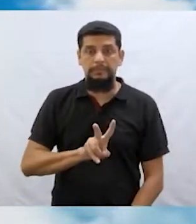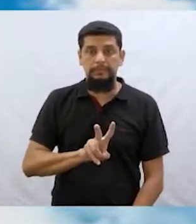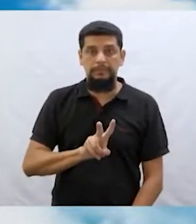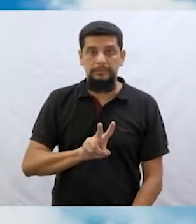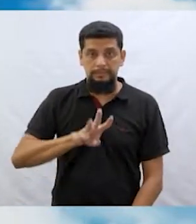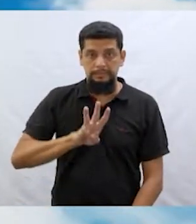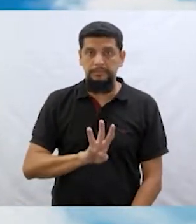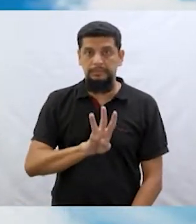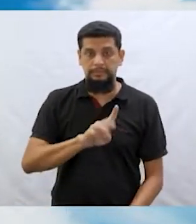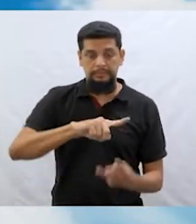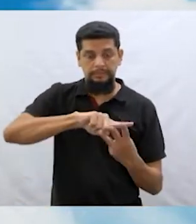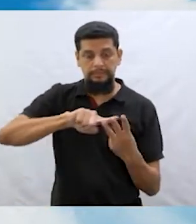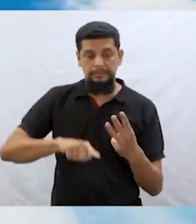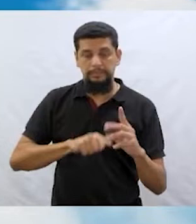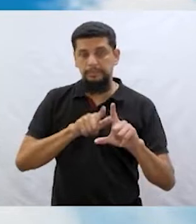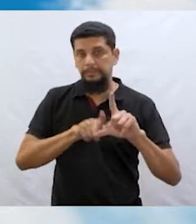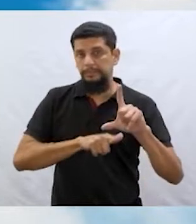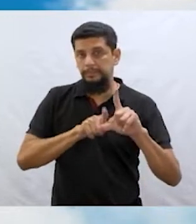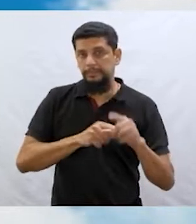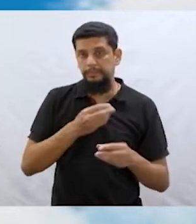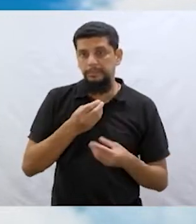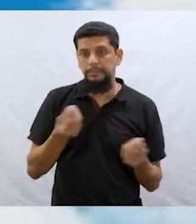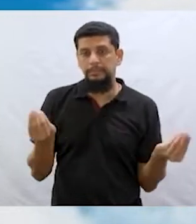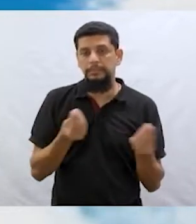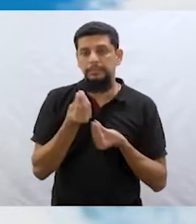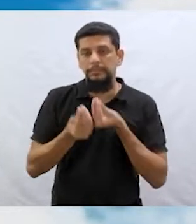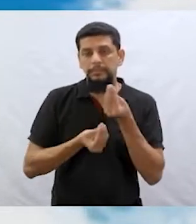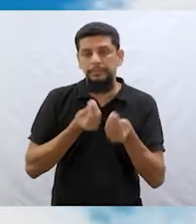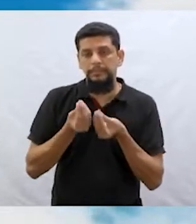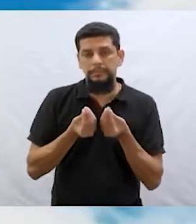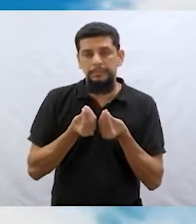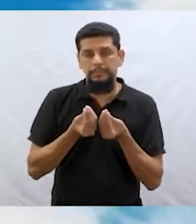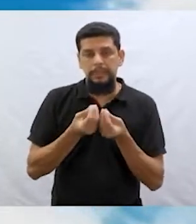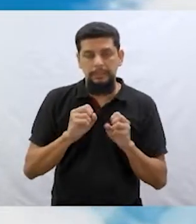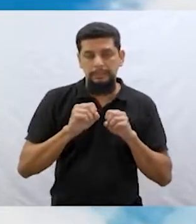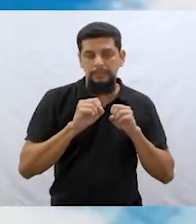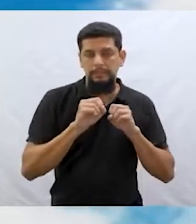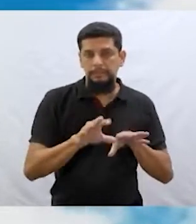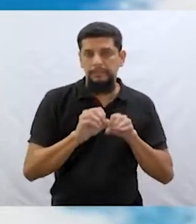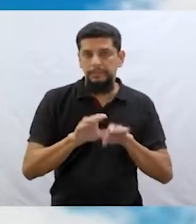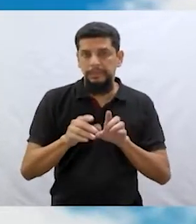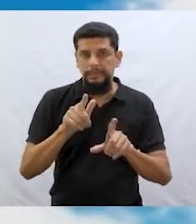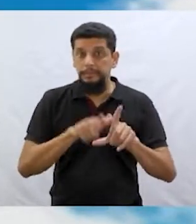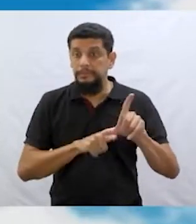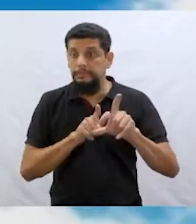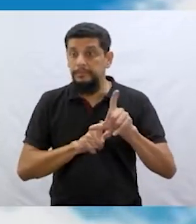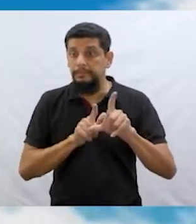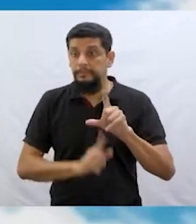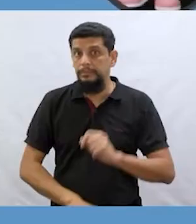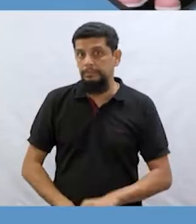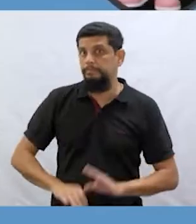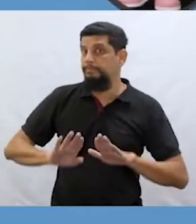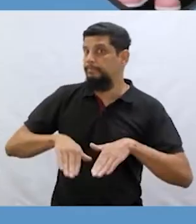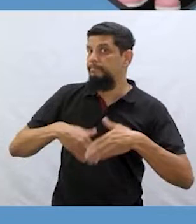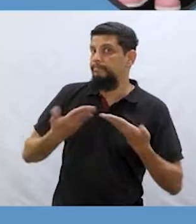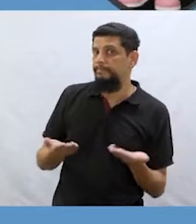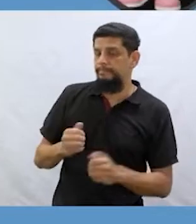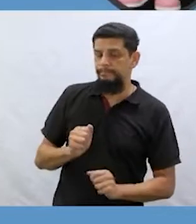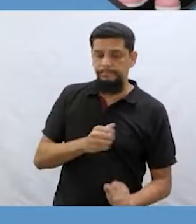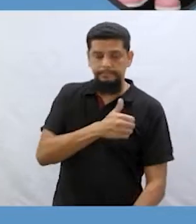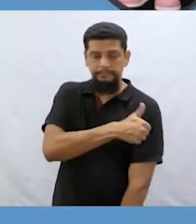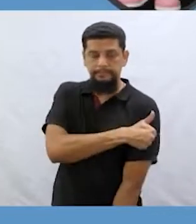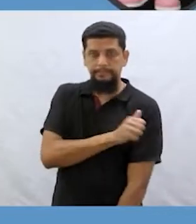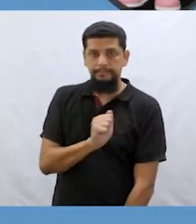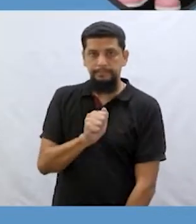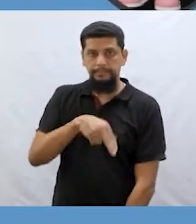U, V e W. Agora, como mesmo que nós vamos trabalhar com essas letras hoje, prof? Então,